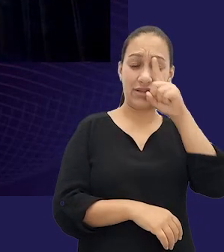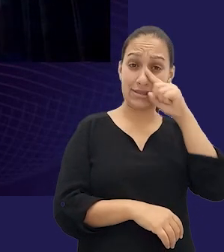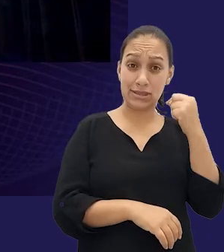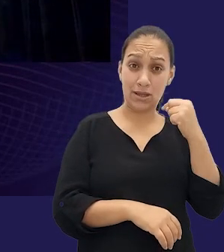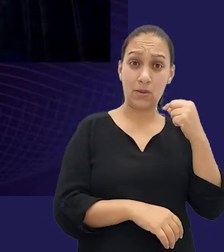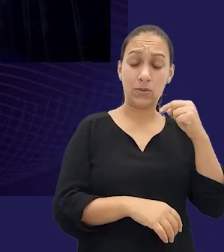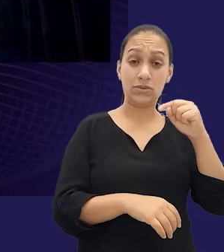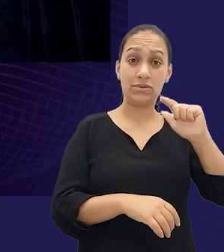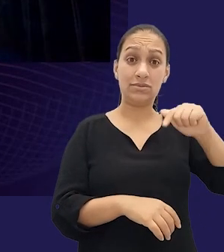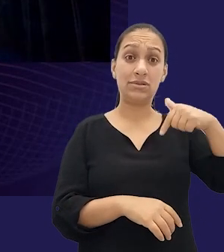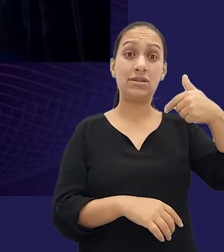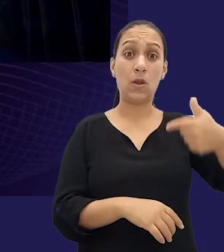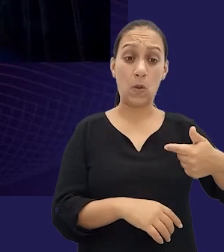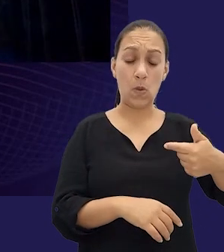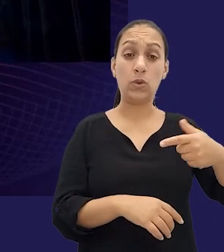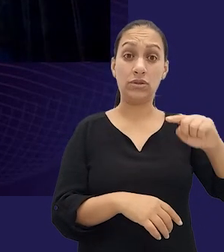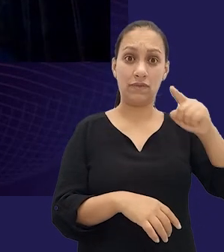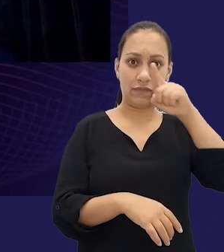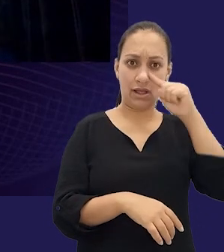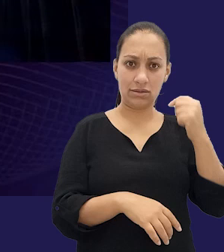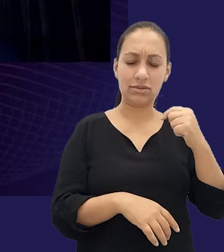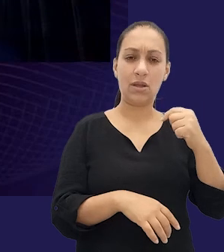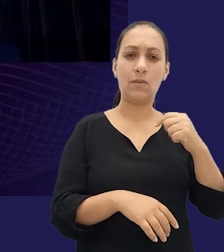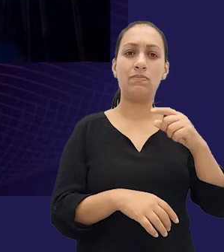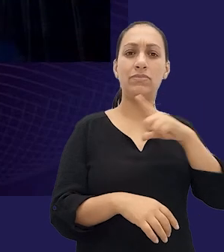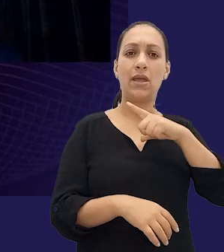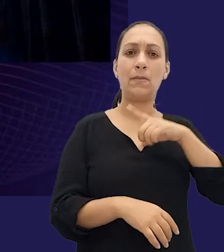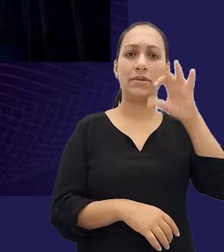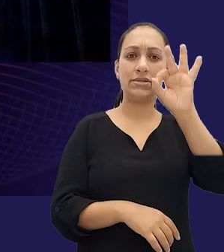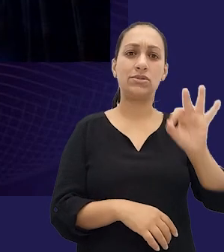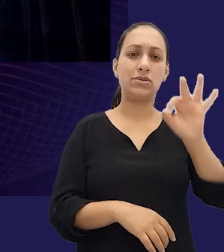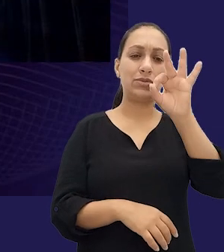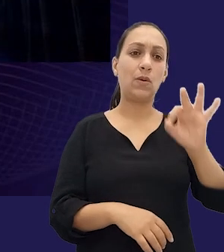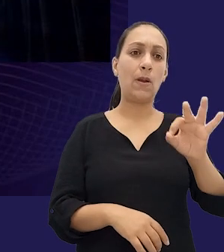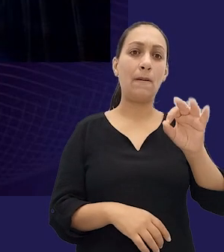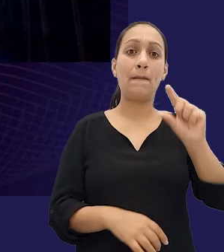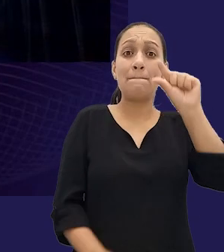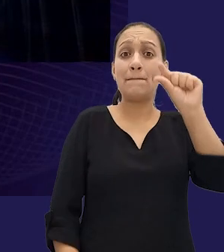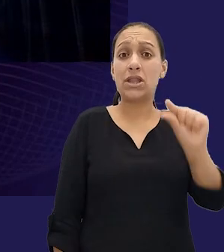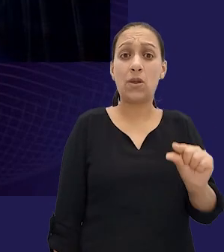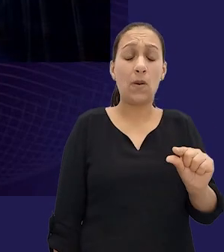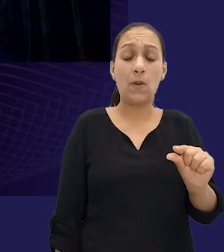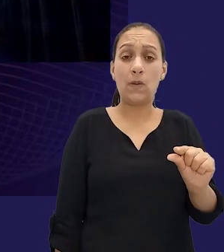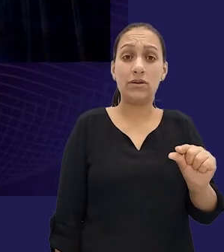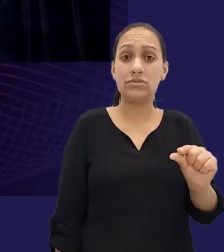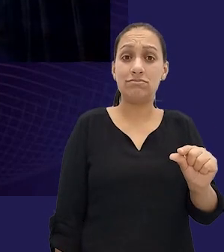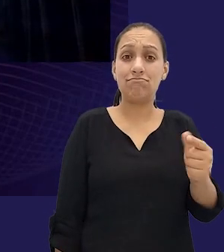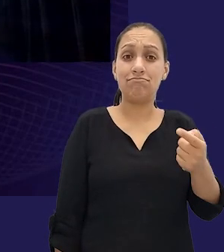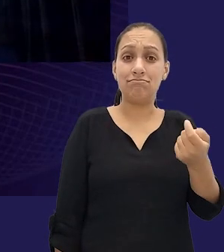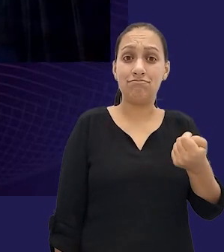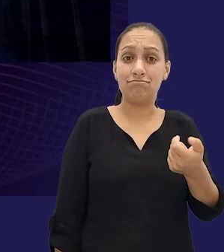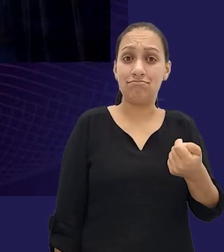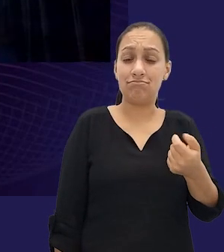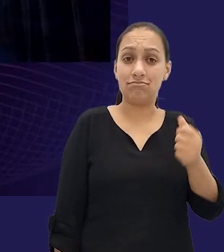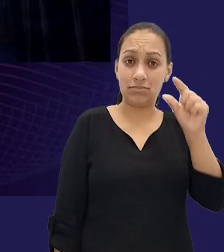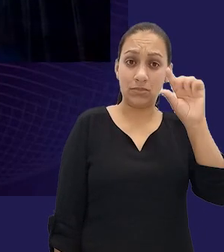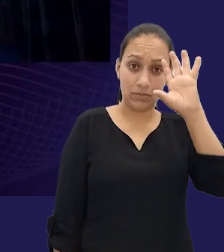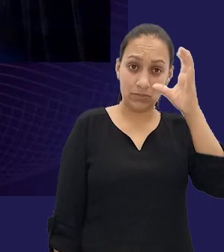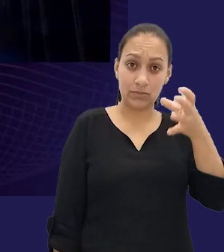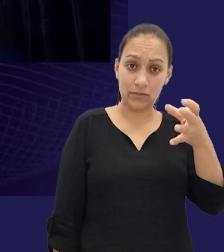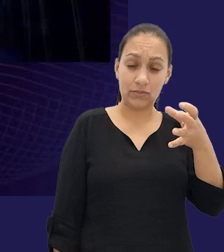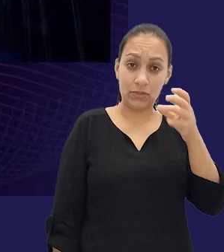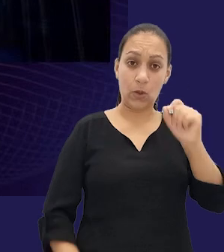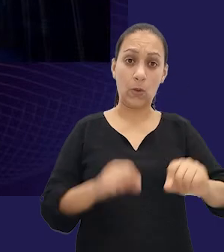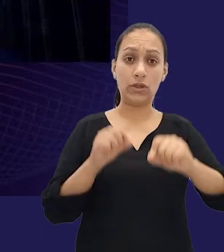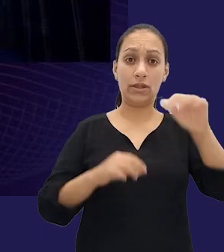bacteriana secundária, ela ocorre num percentual muito baixo, muito inferior ao que